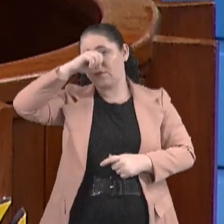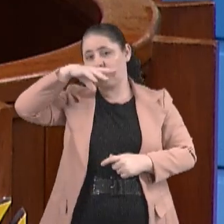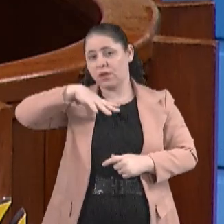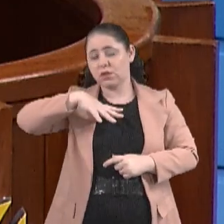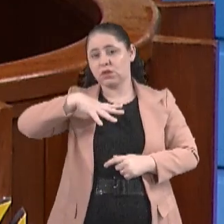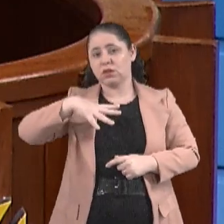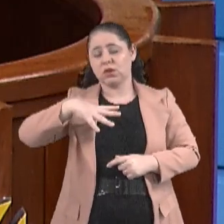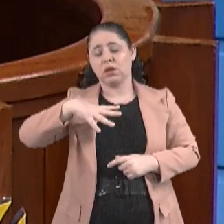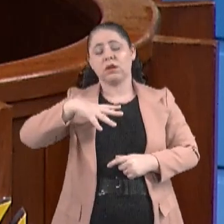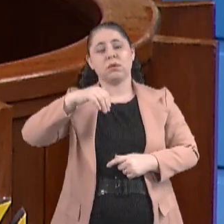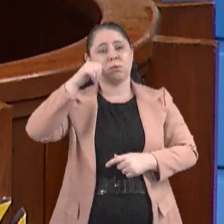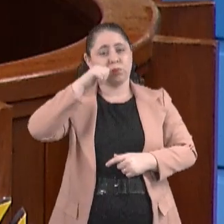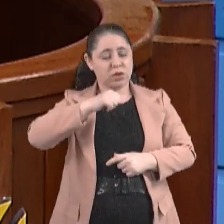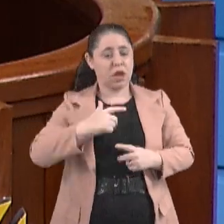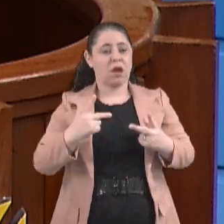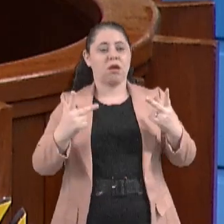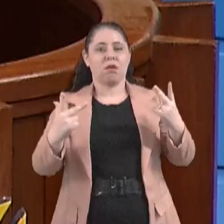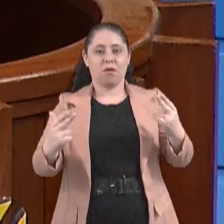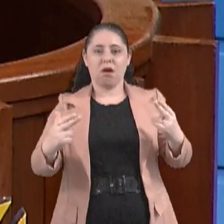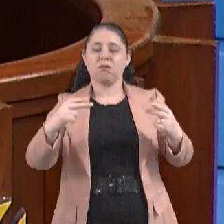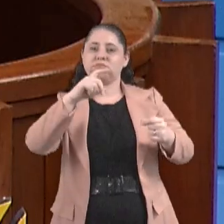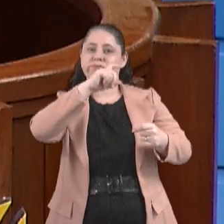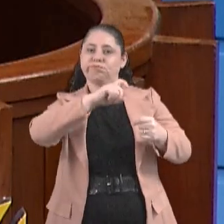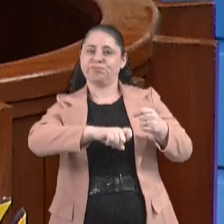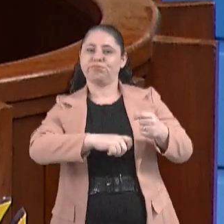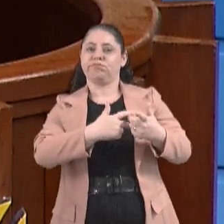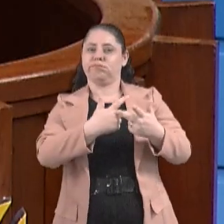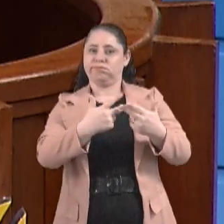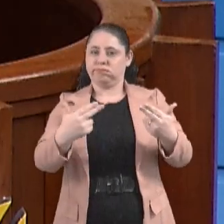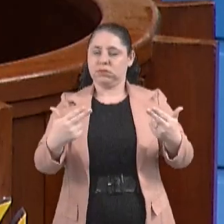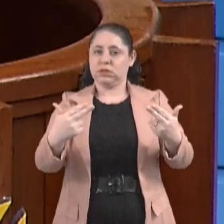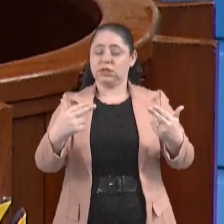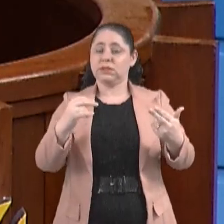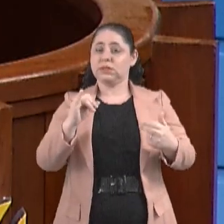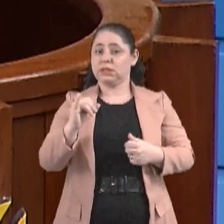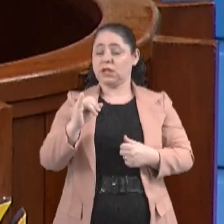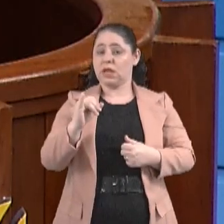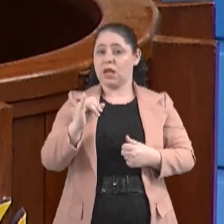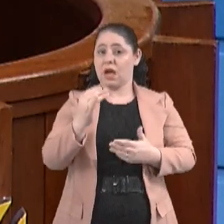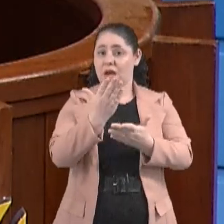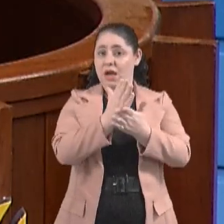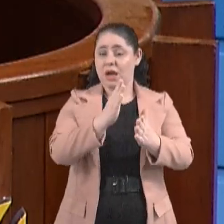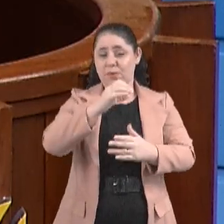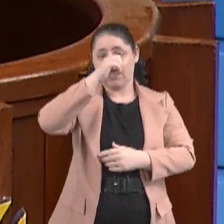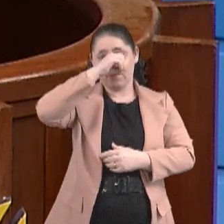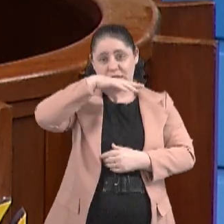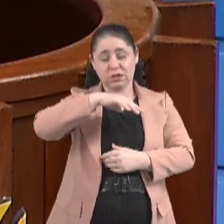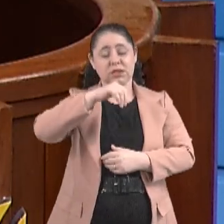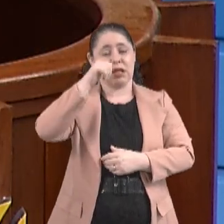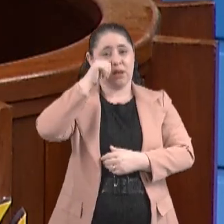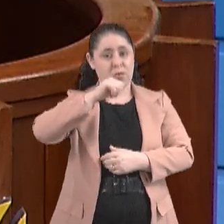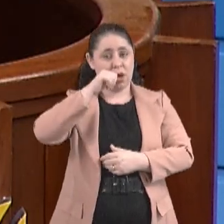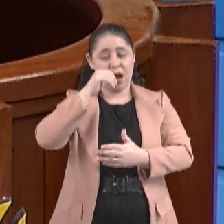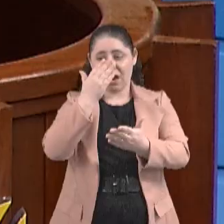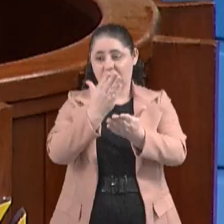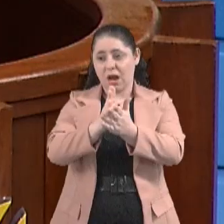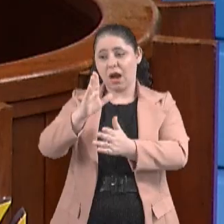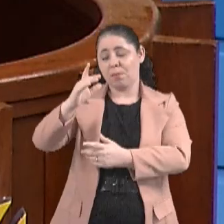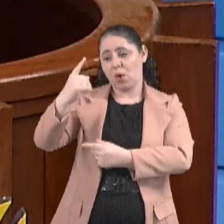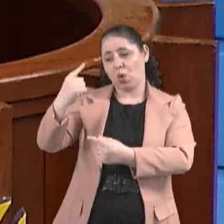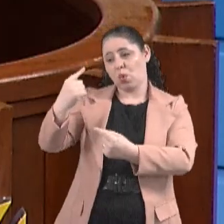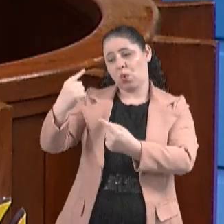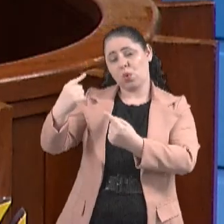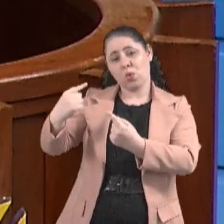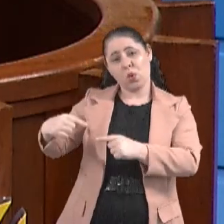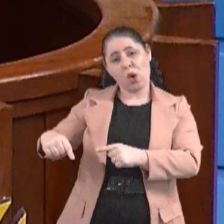violências sofridas pelas mulheres. Se a gente enfrenta a violência contra as mulheres, a gente também combate a violência